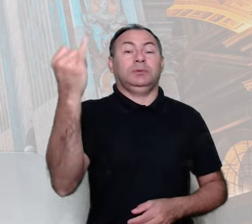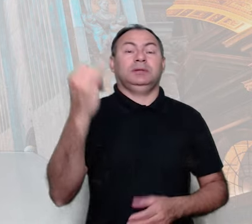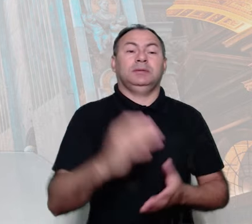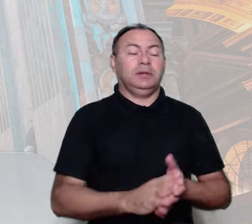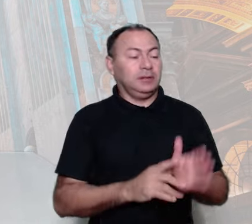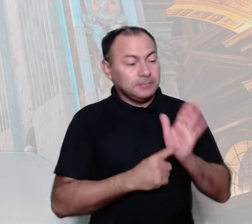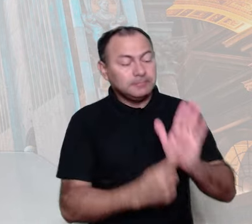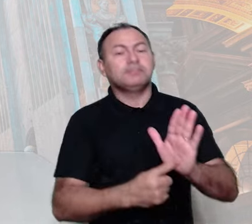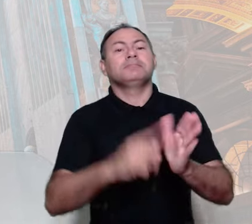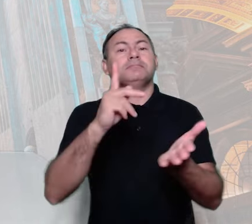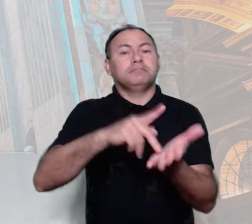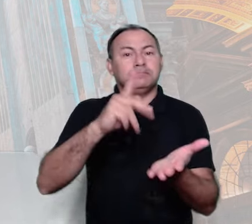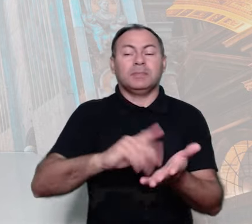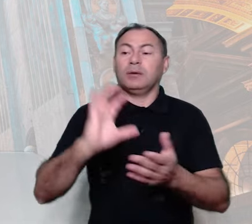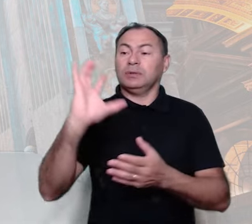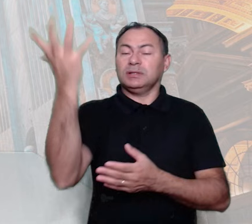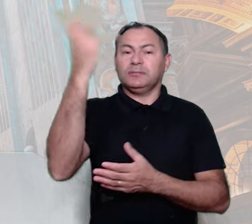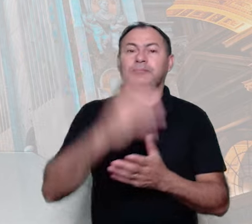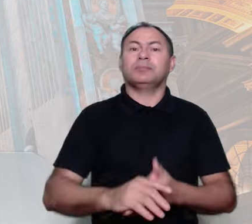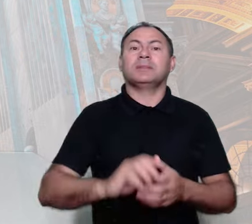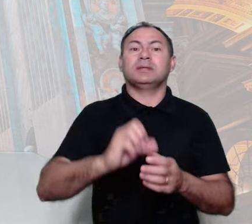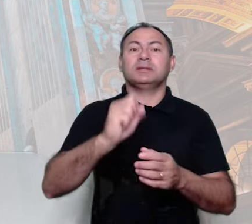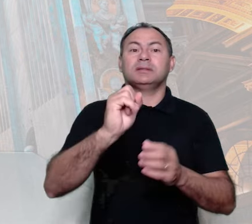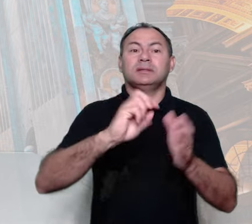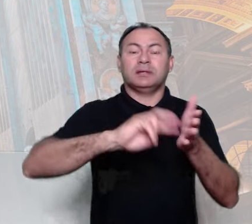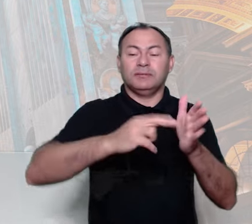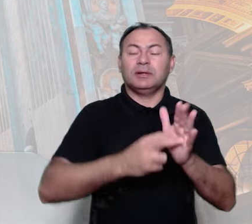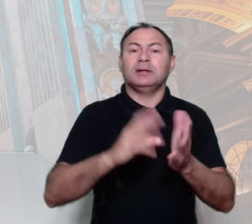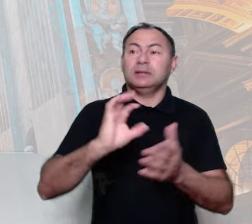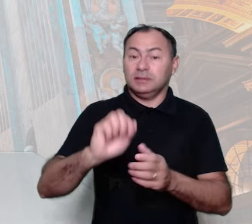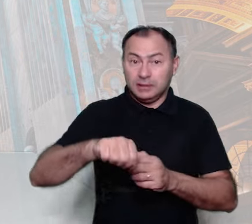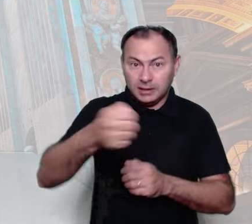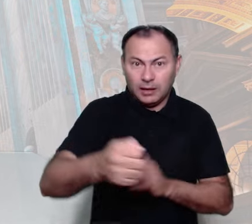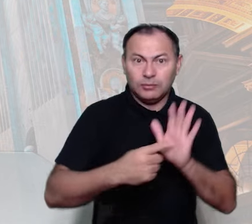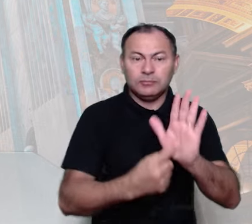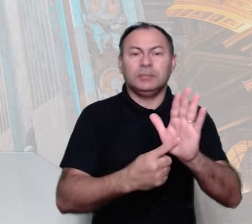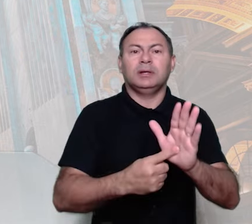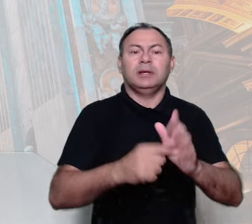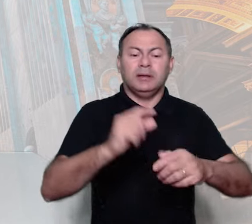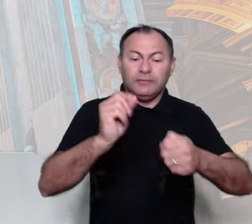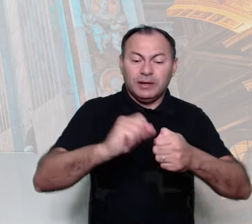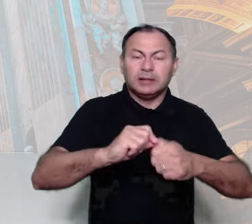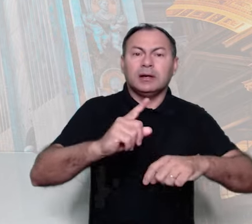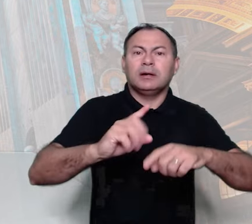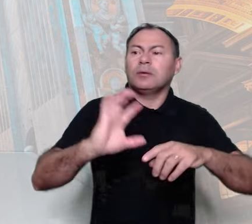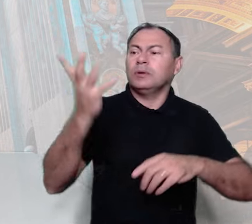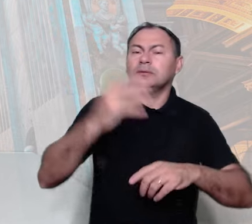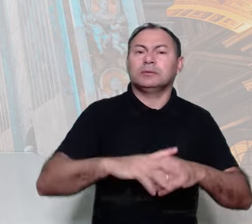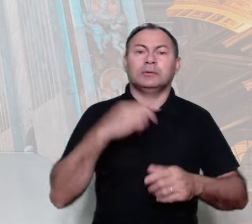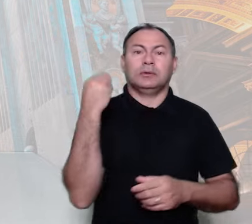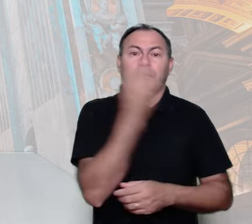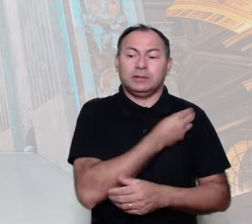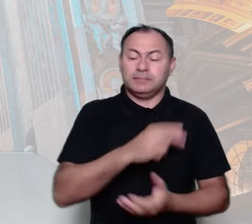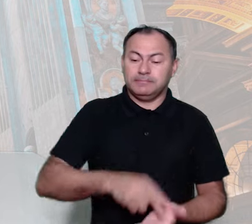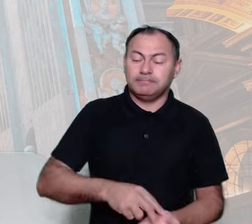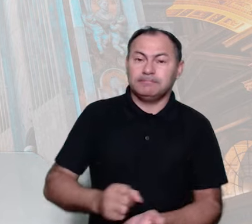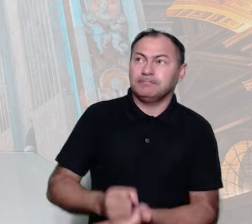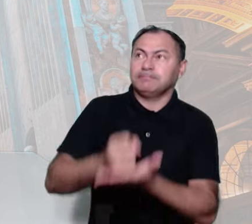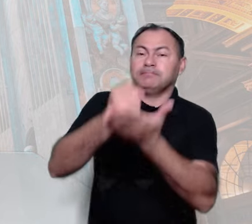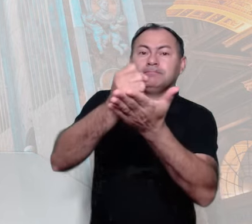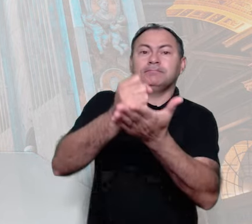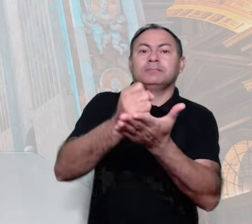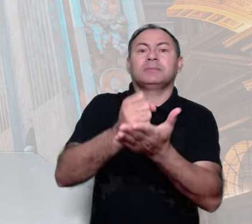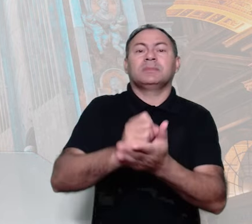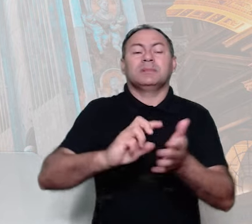significada e realizada, significado, sinal, realizada, instrumento do quê? Da nossa redenção,